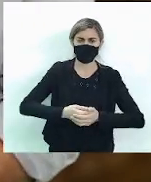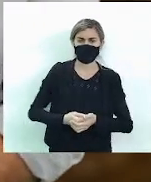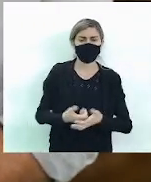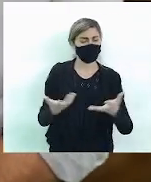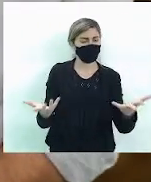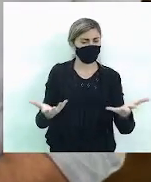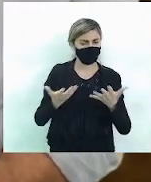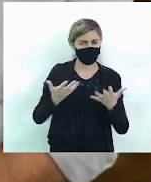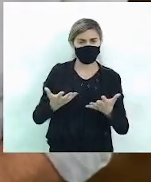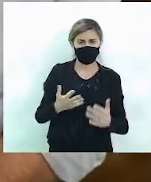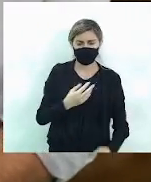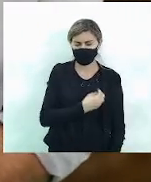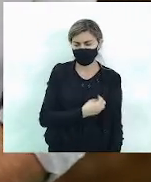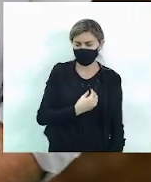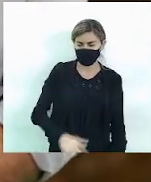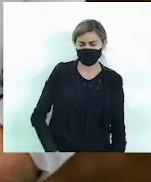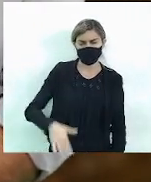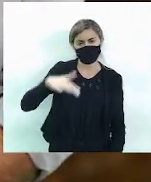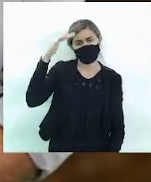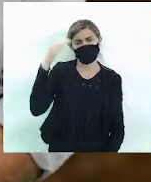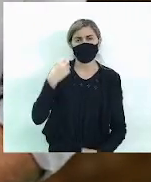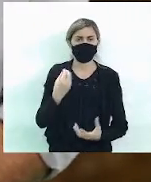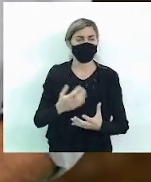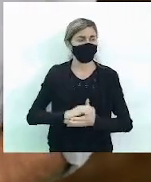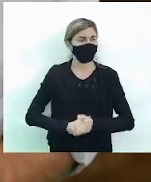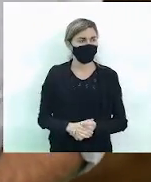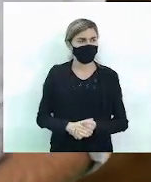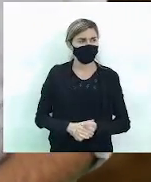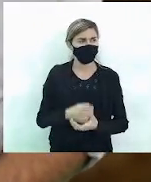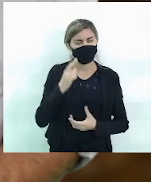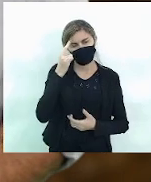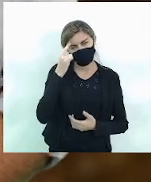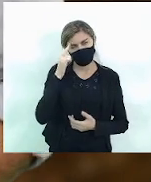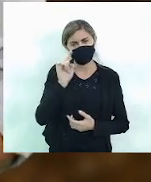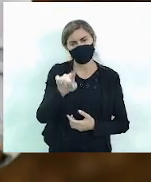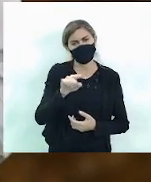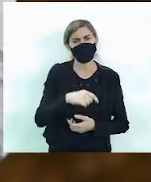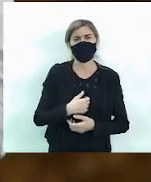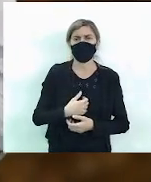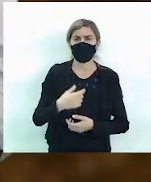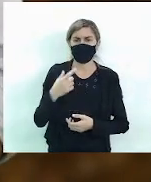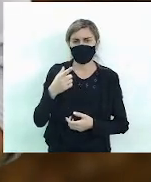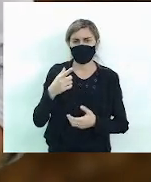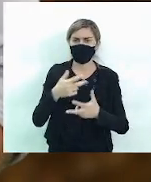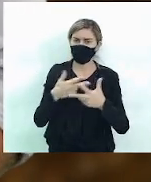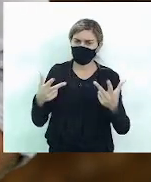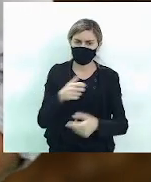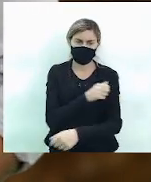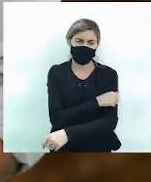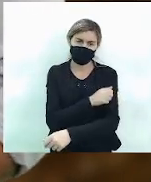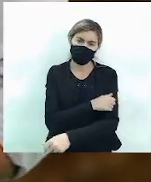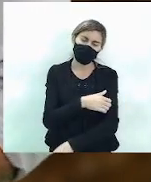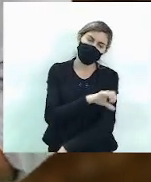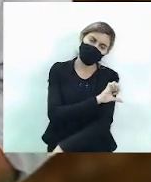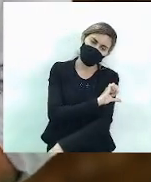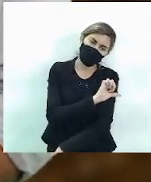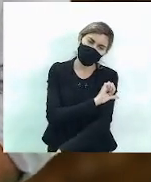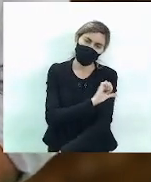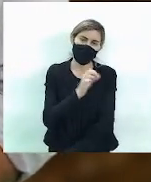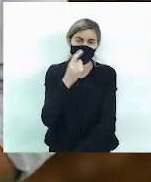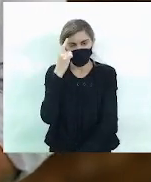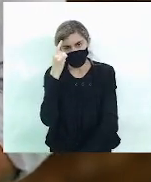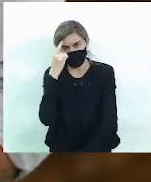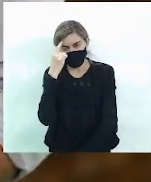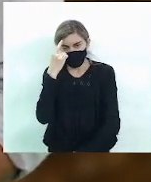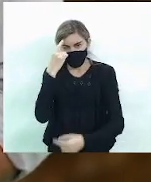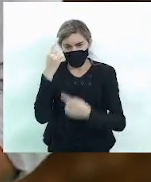ele queria ser na vida. Olha aí, estudante, também penso aqui, isso é hora assim já, o estudante do 9º ano, pensar, ter